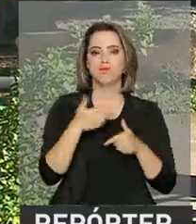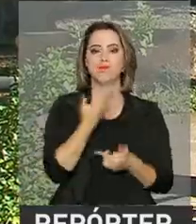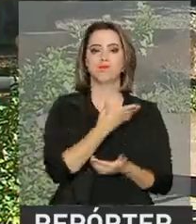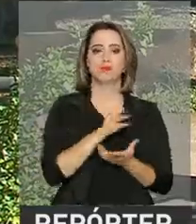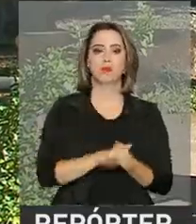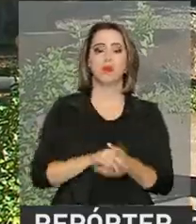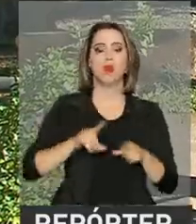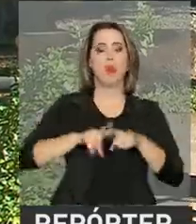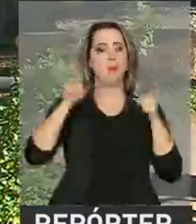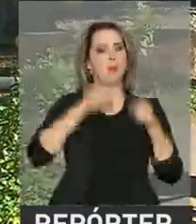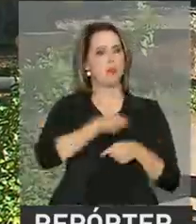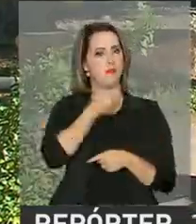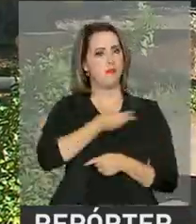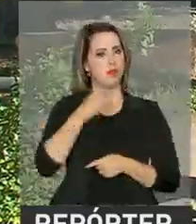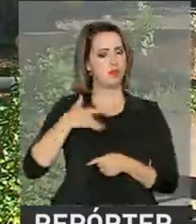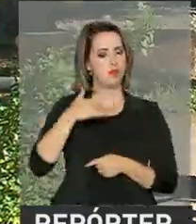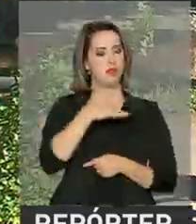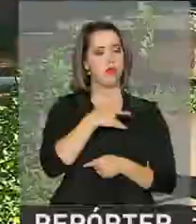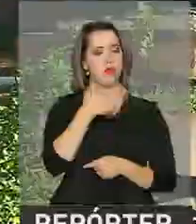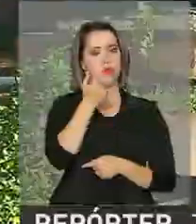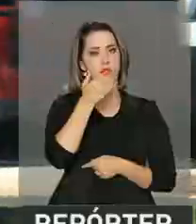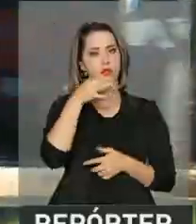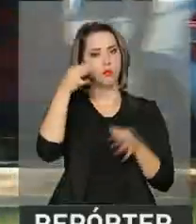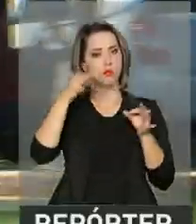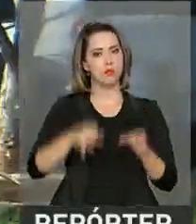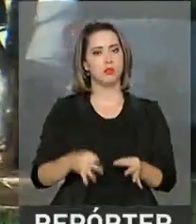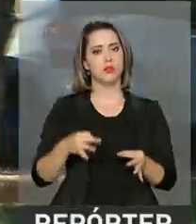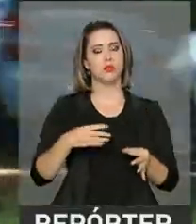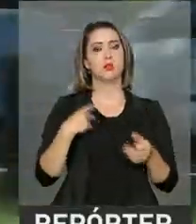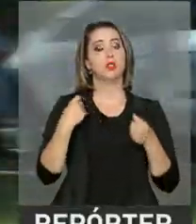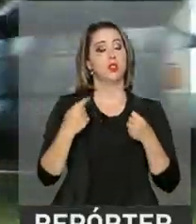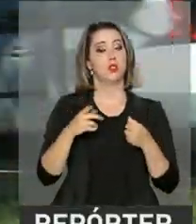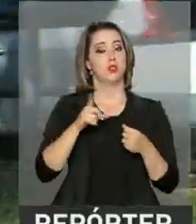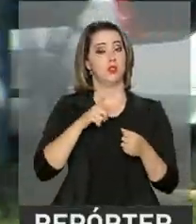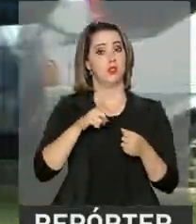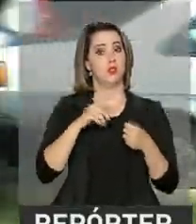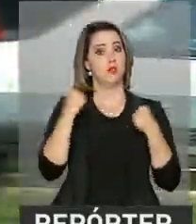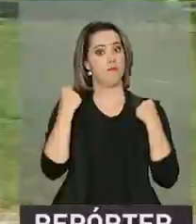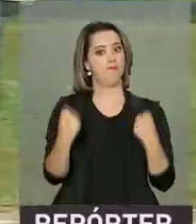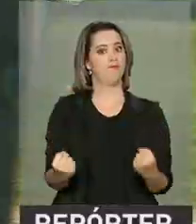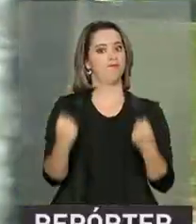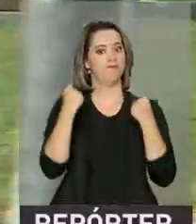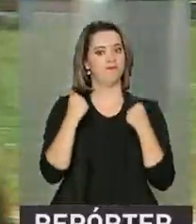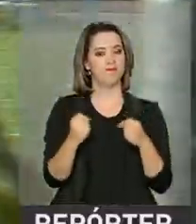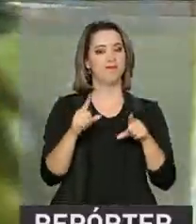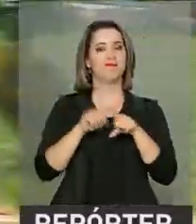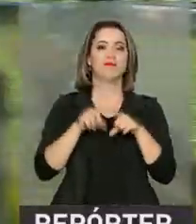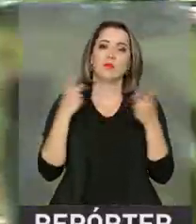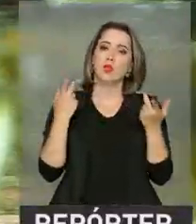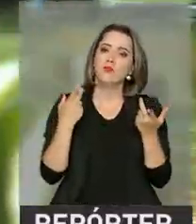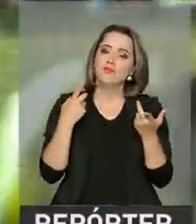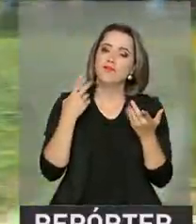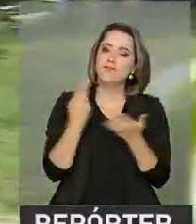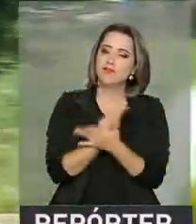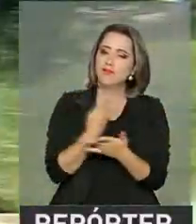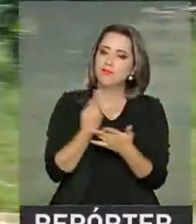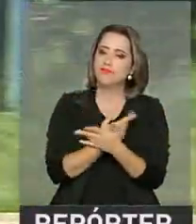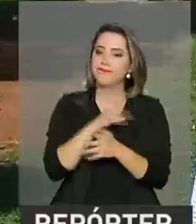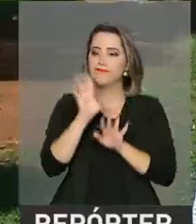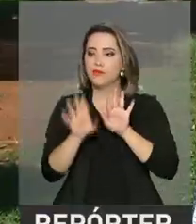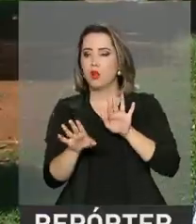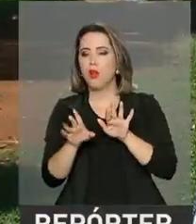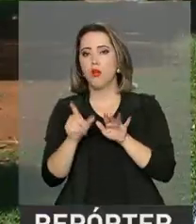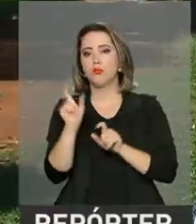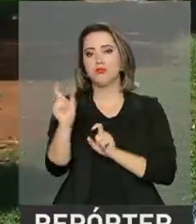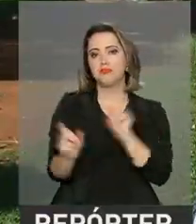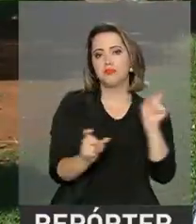manter uma vida saudável com alimentação balanceada e prática de exercícios físicos ainda não é uma realidade para todos.